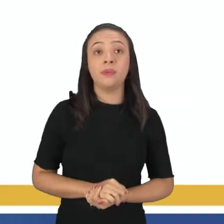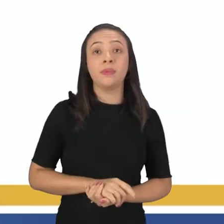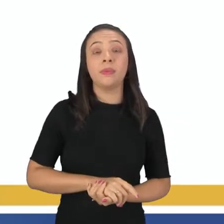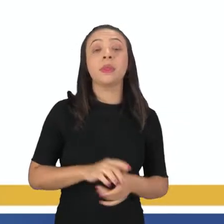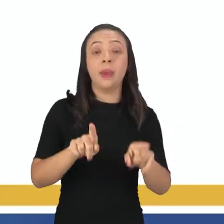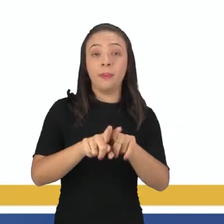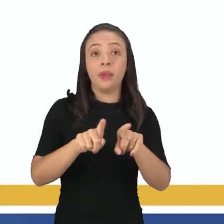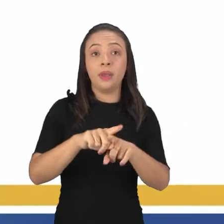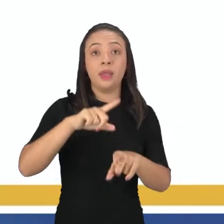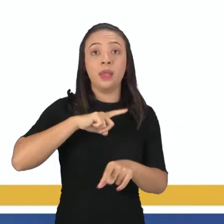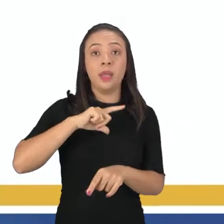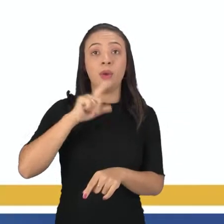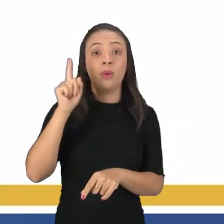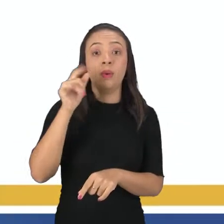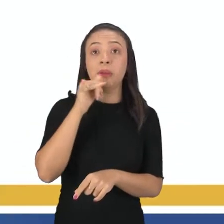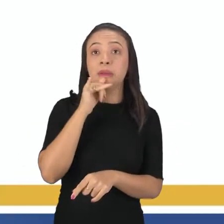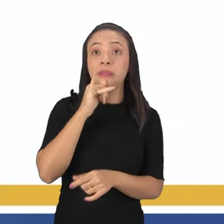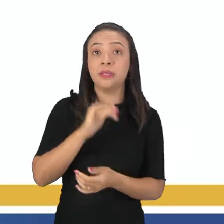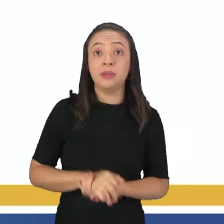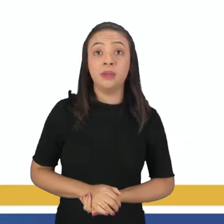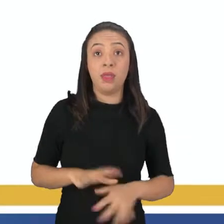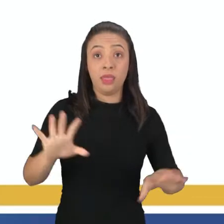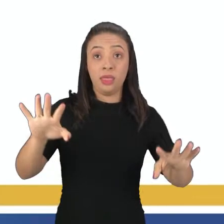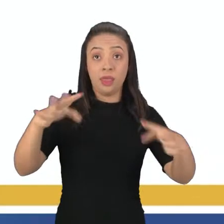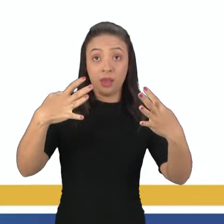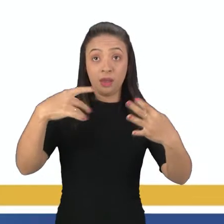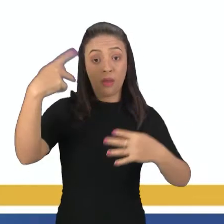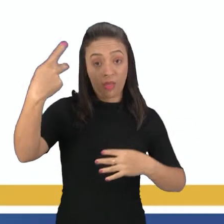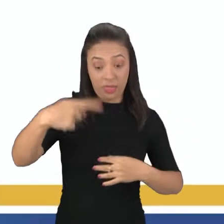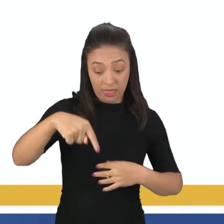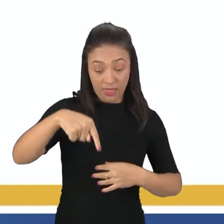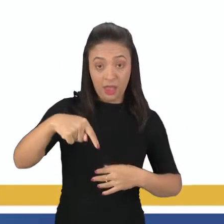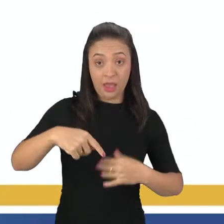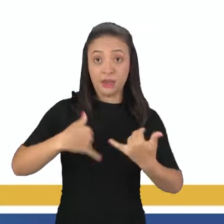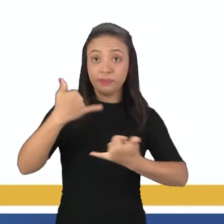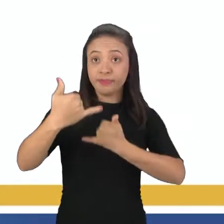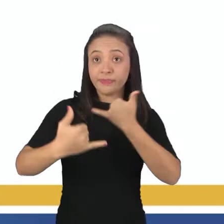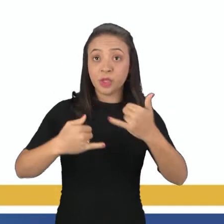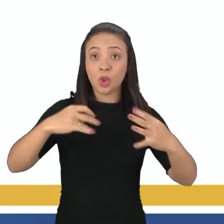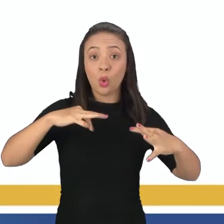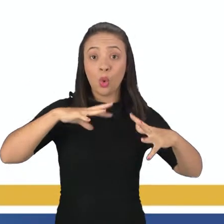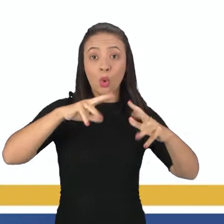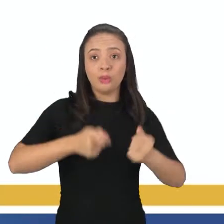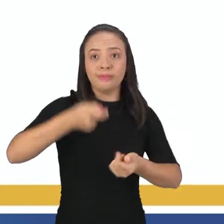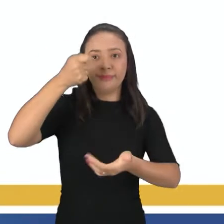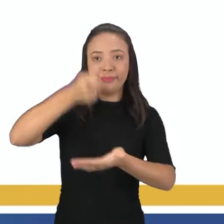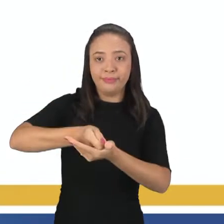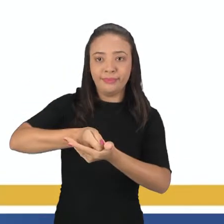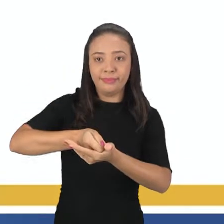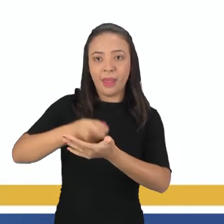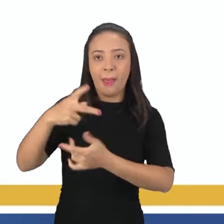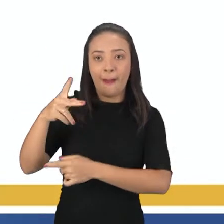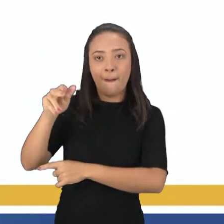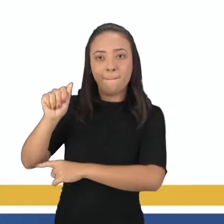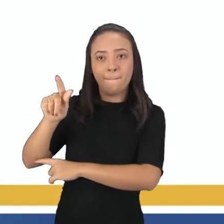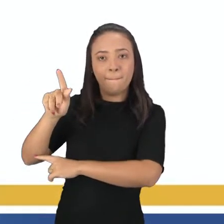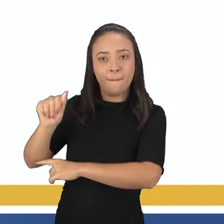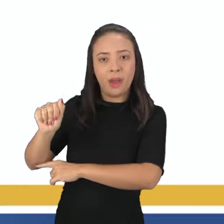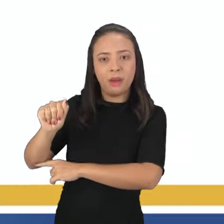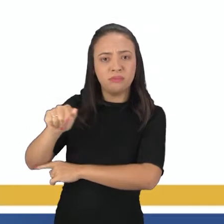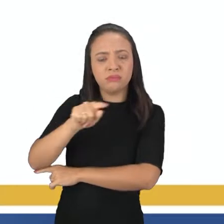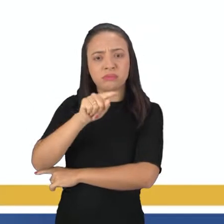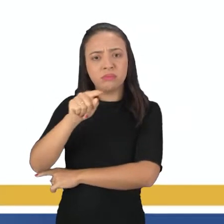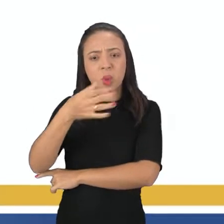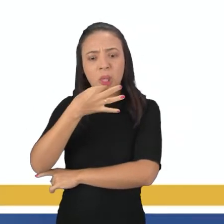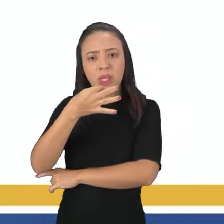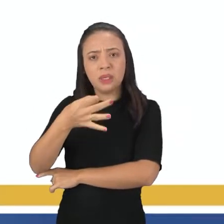nós vejamos também, atenção, neste brinquedo todos pagam. O que vocês acharam